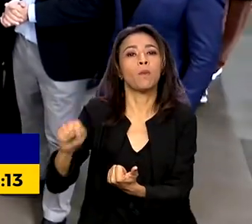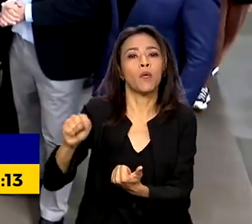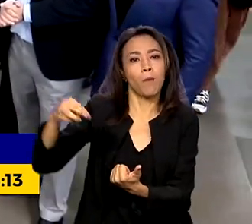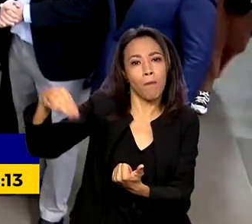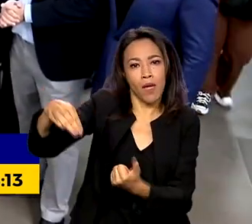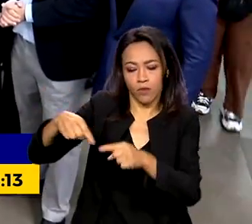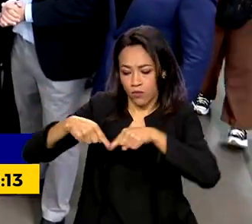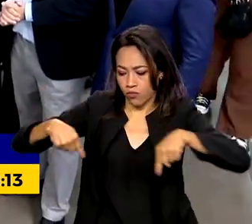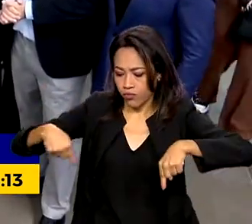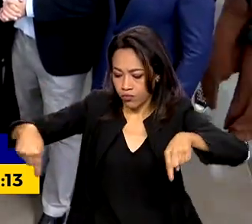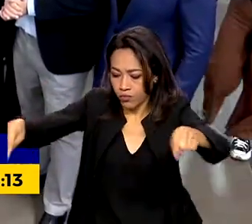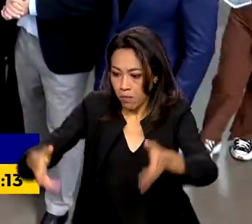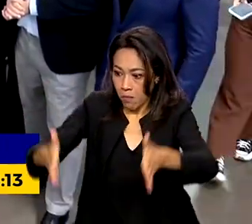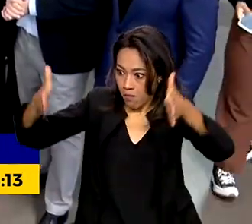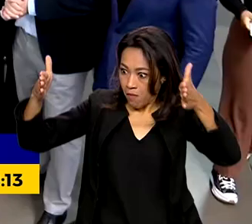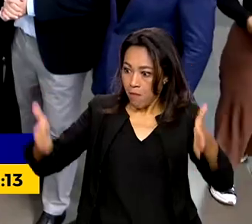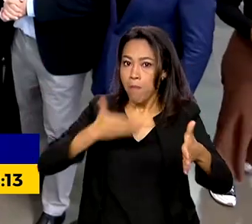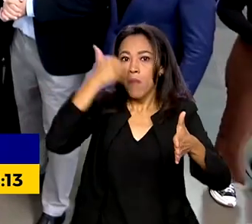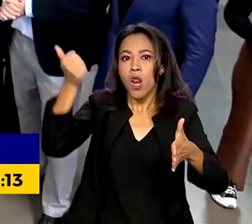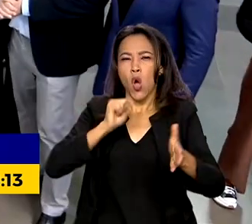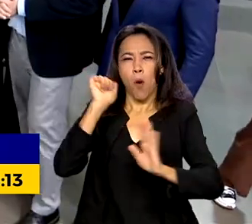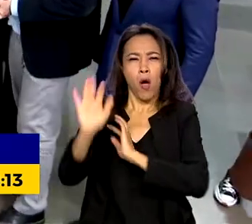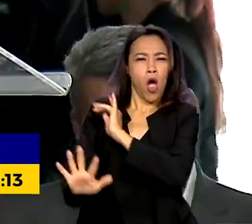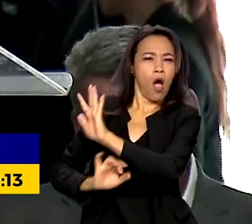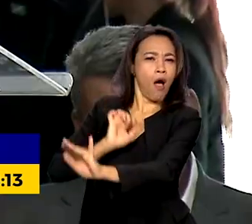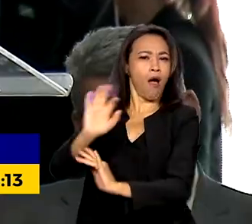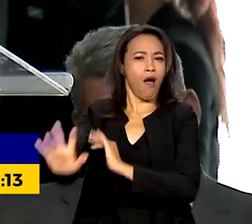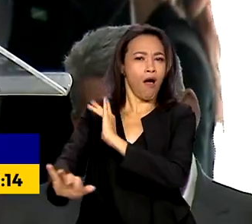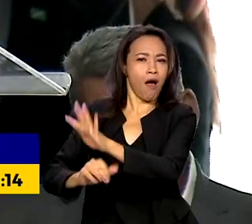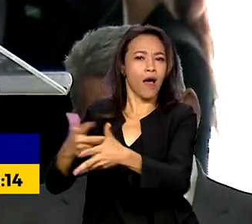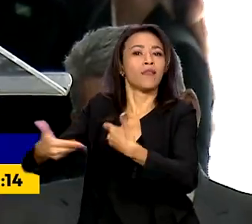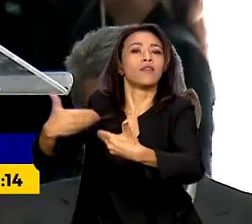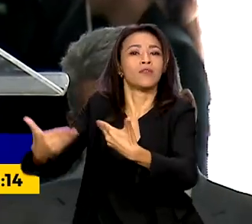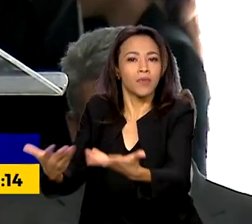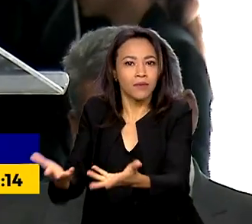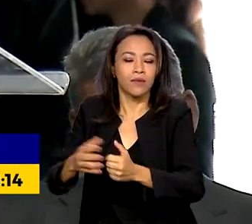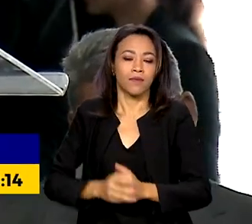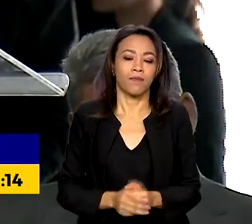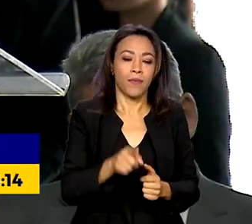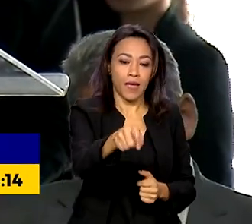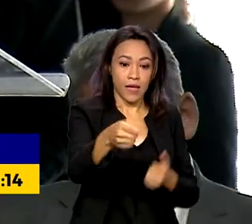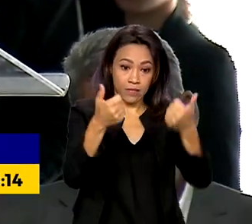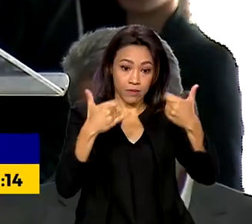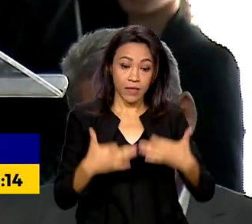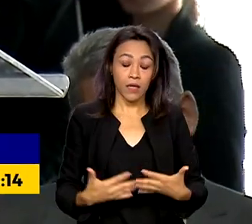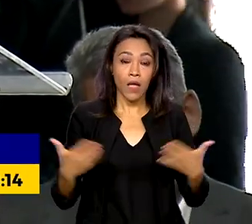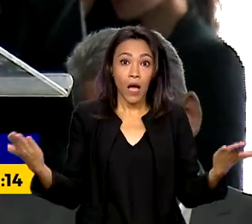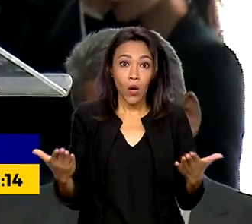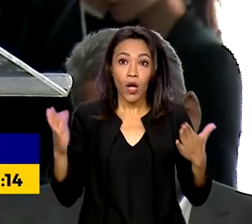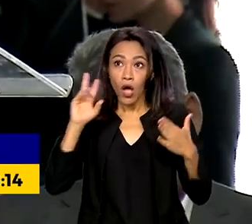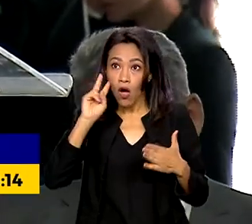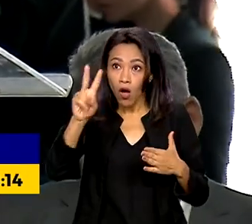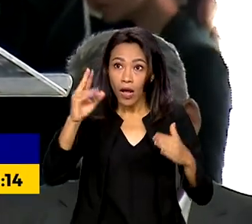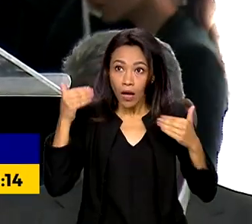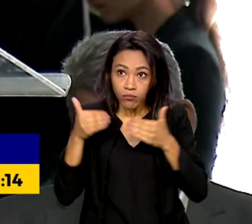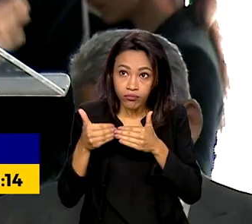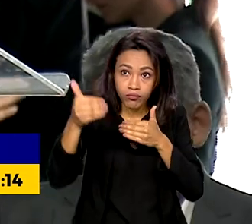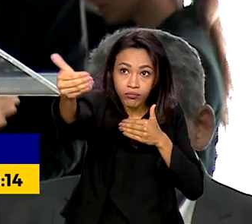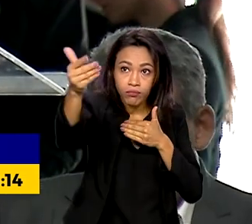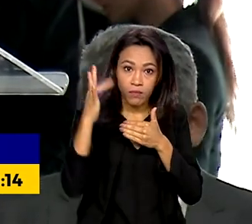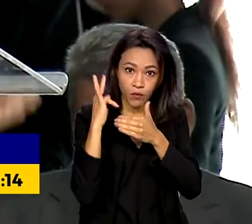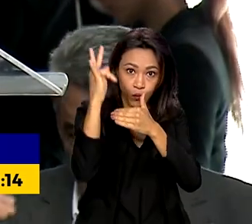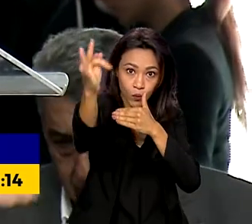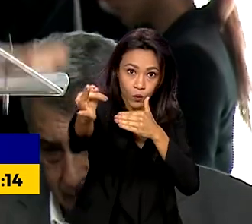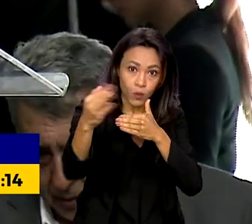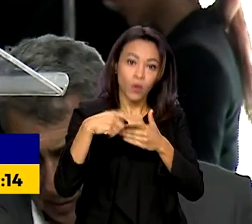deve melhorar a capacidade de atendimento à população. Agora é olhar para o futuro. Os projetos que a gente está